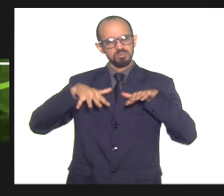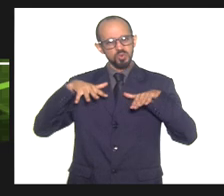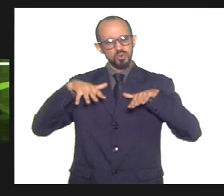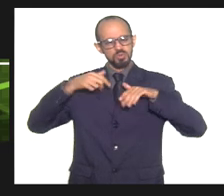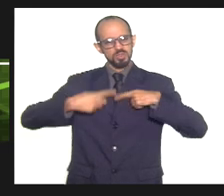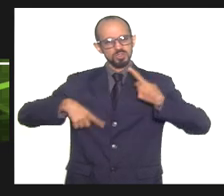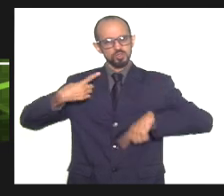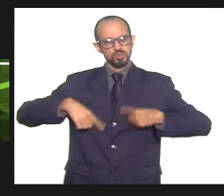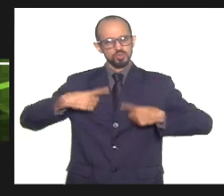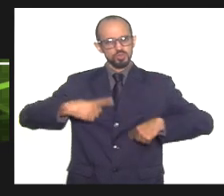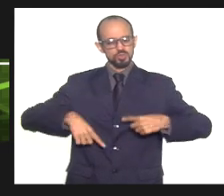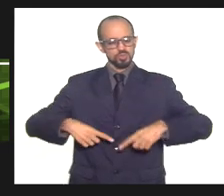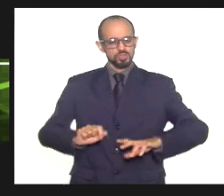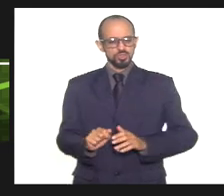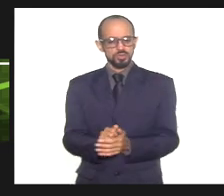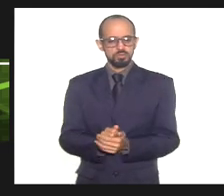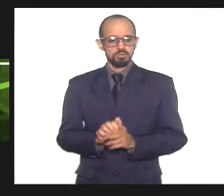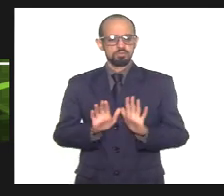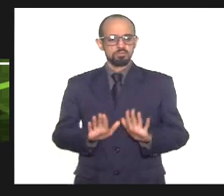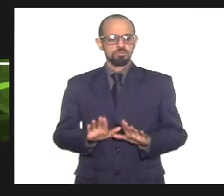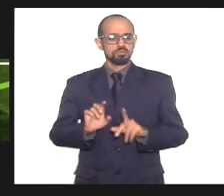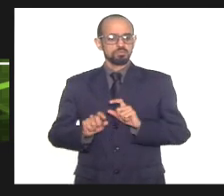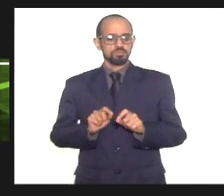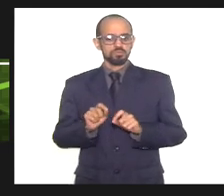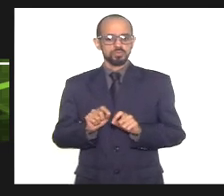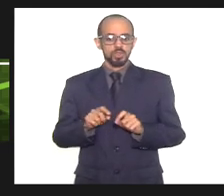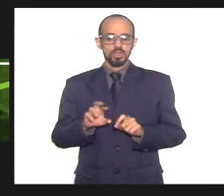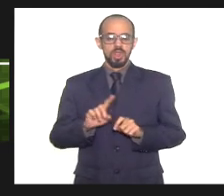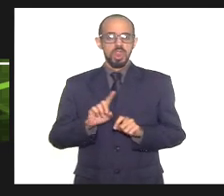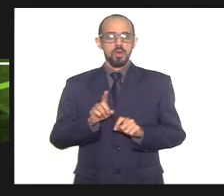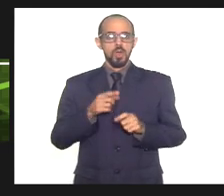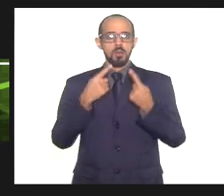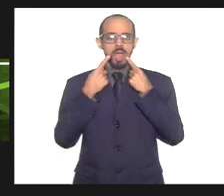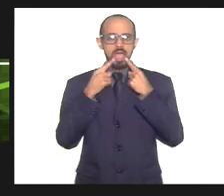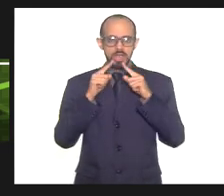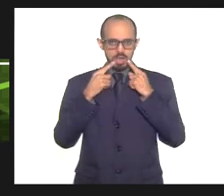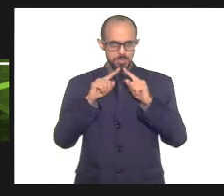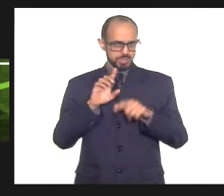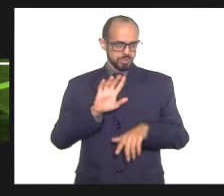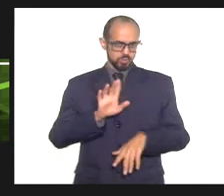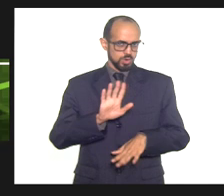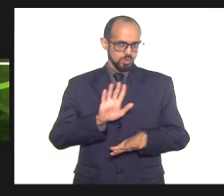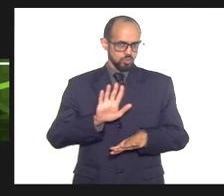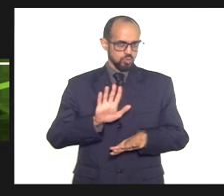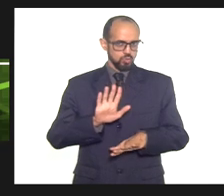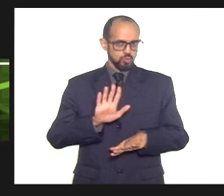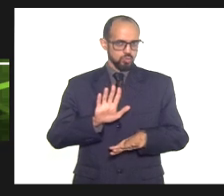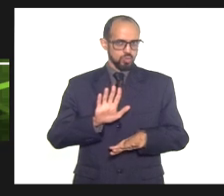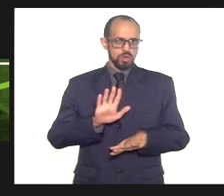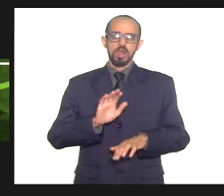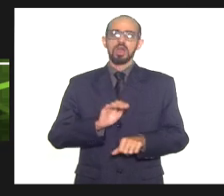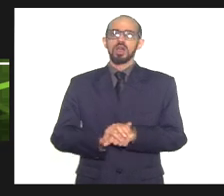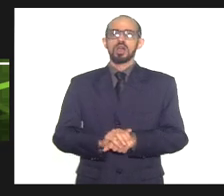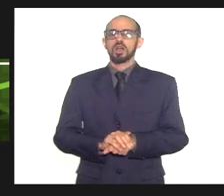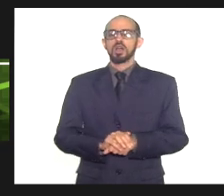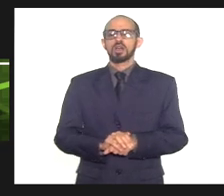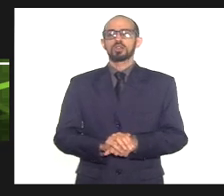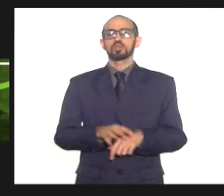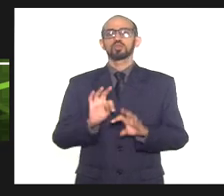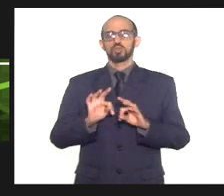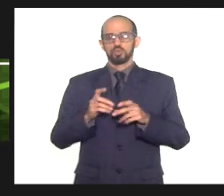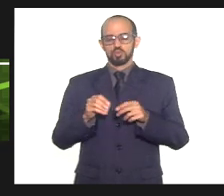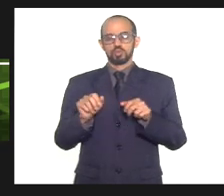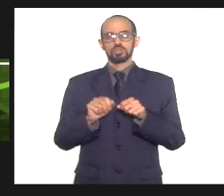poder mudar sua resolução. E não estou criticando o processo, eu acho que tudo que é feito de